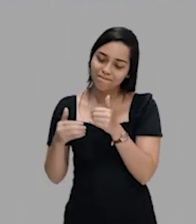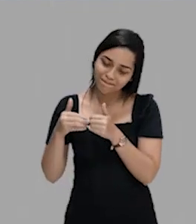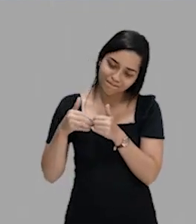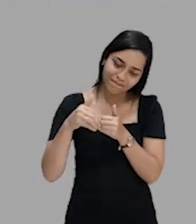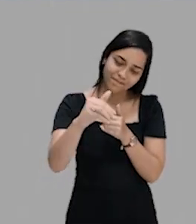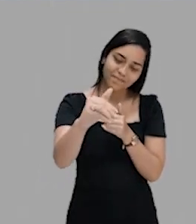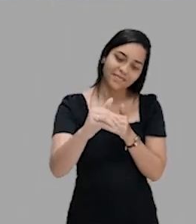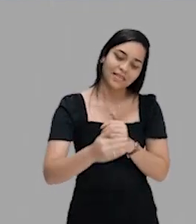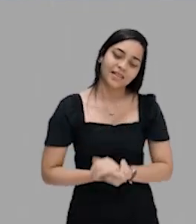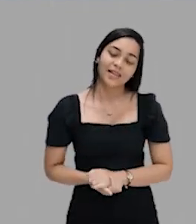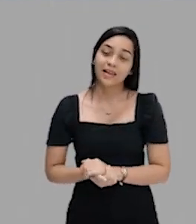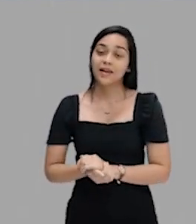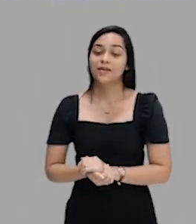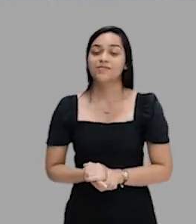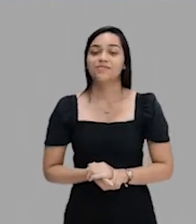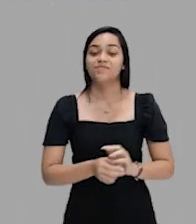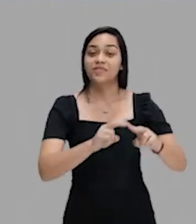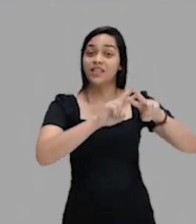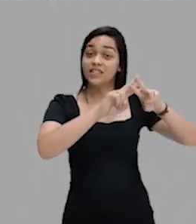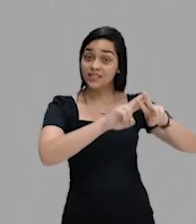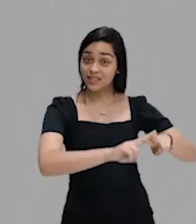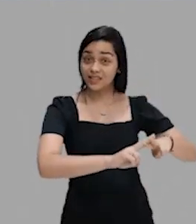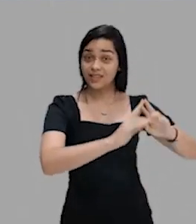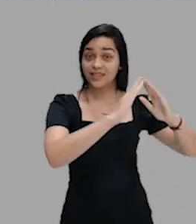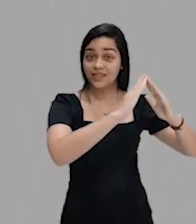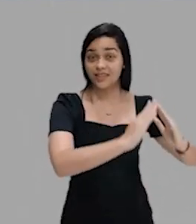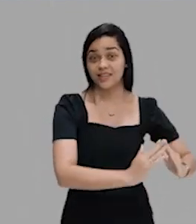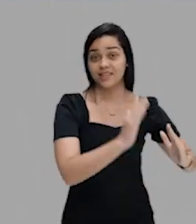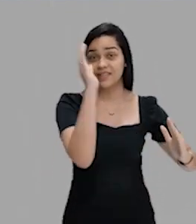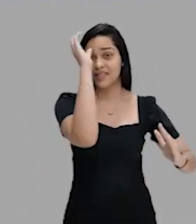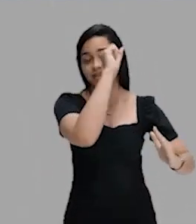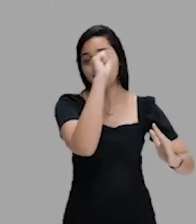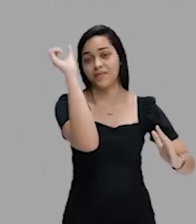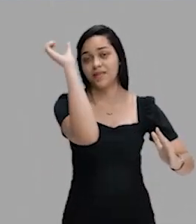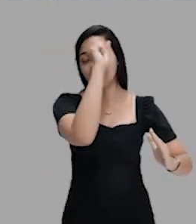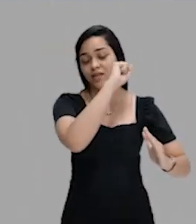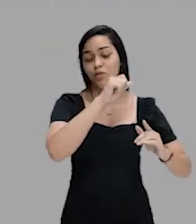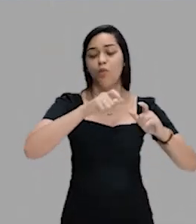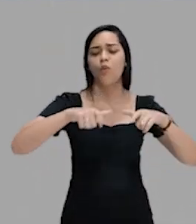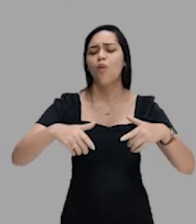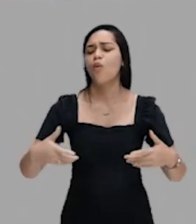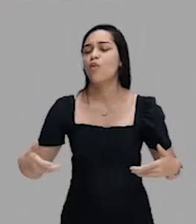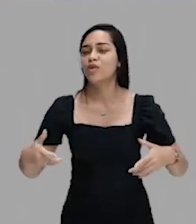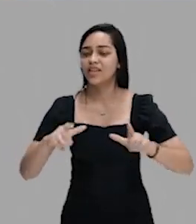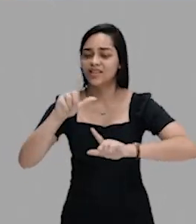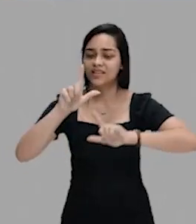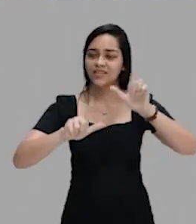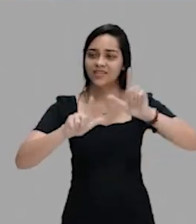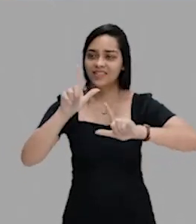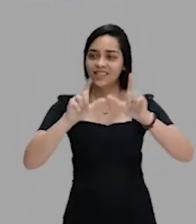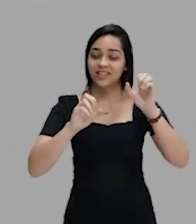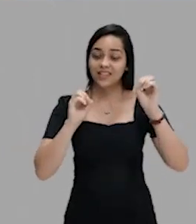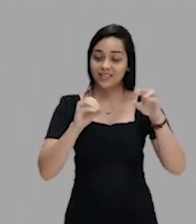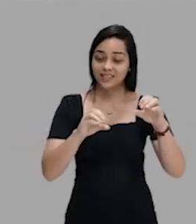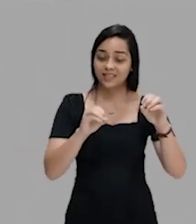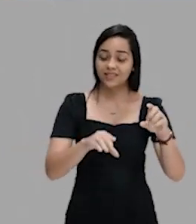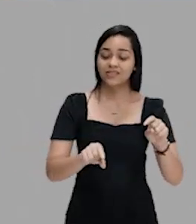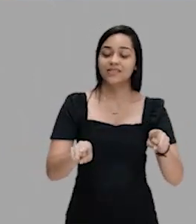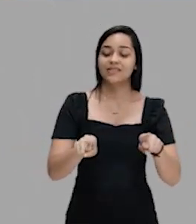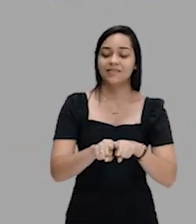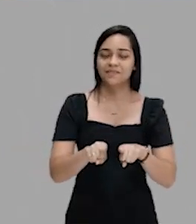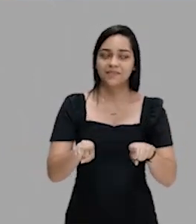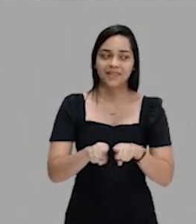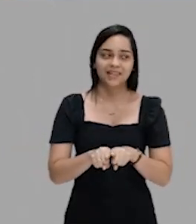mais programa você já sabe fica em casa aprendendo onde aqui na TV educação e também